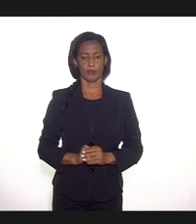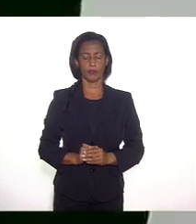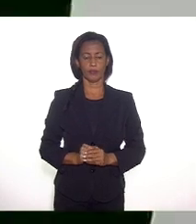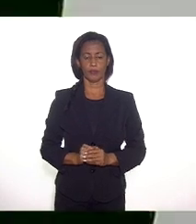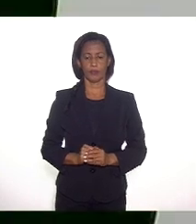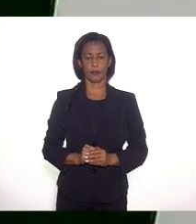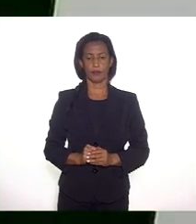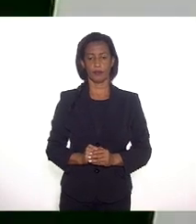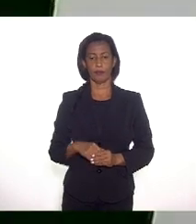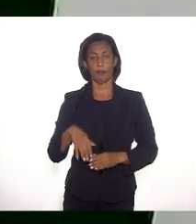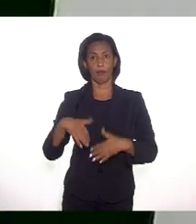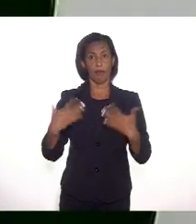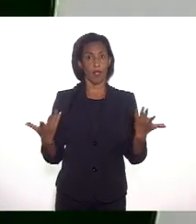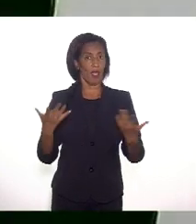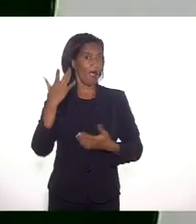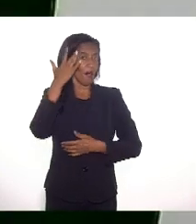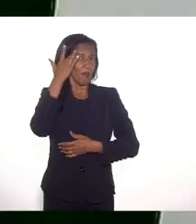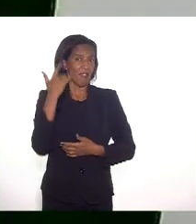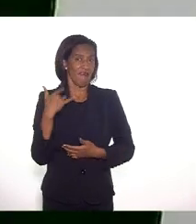De modo que ele vá para o plenário amanhã.